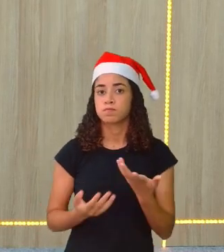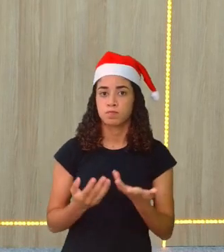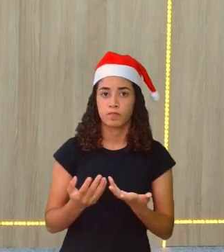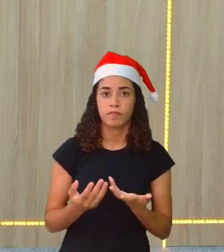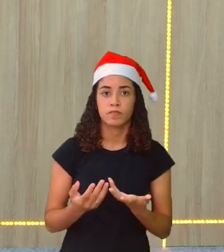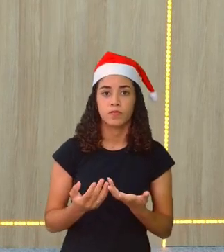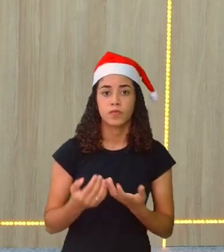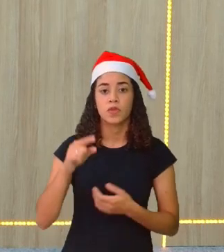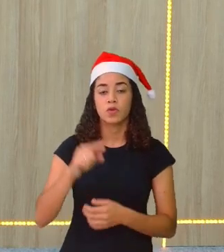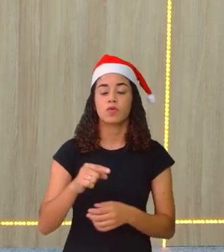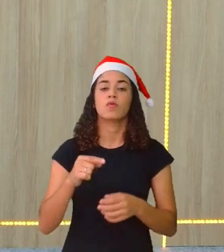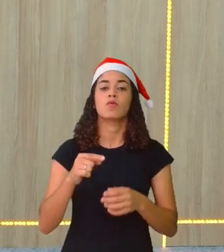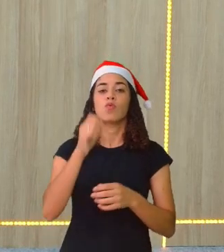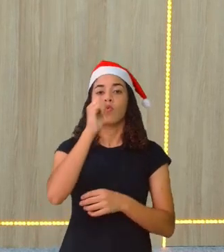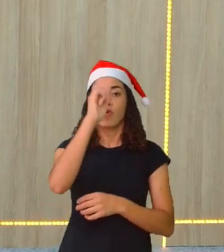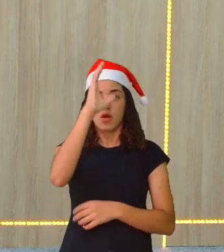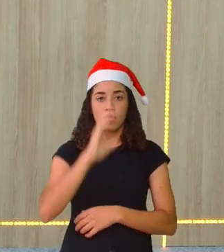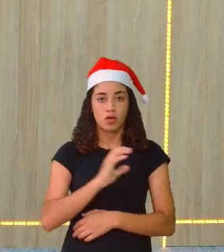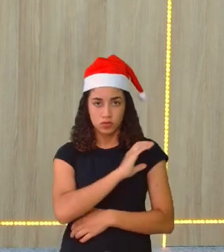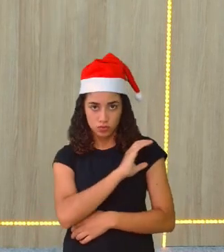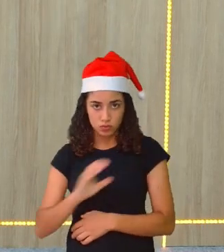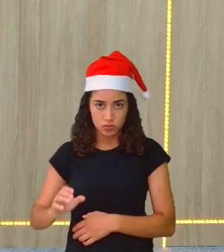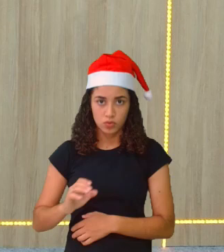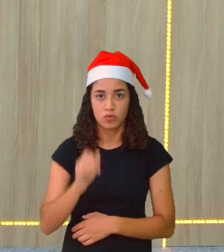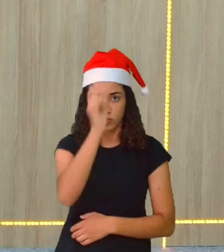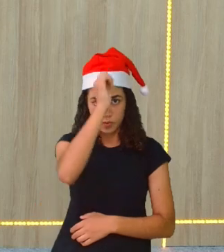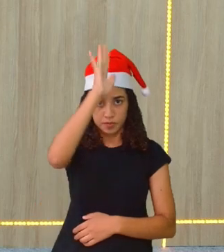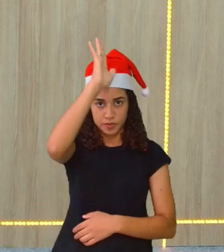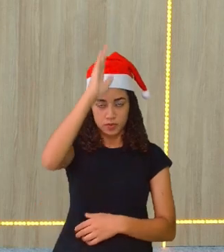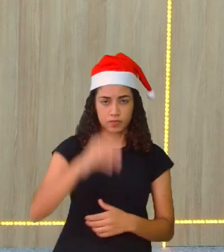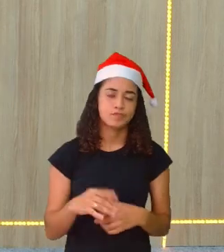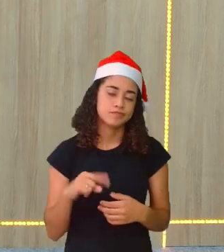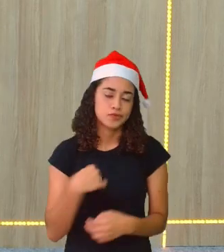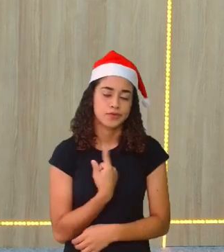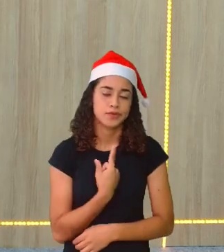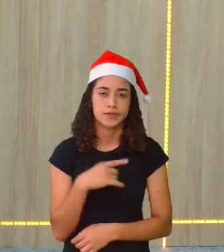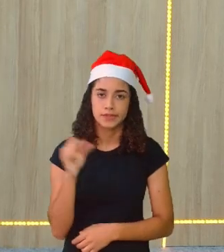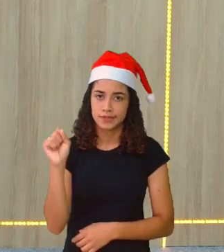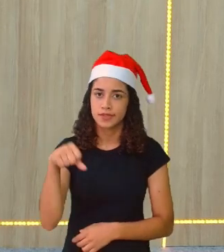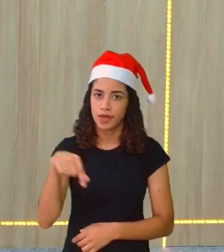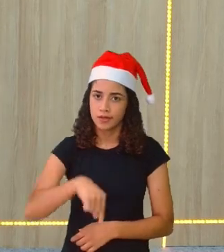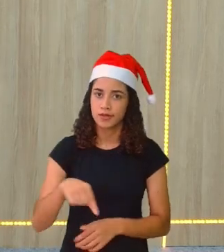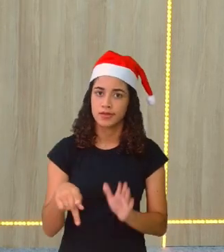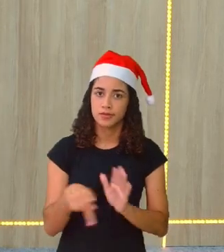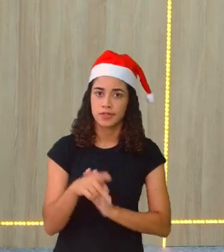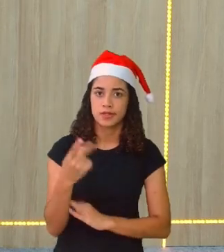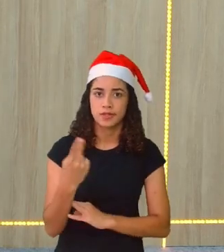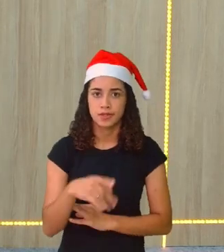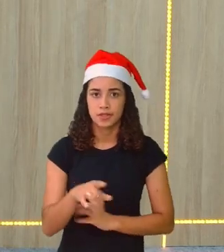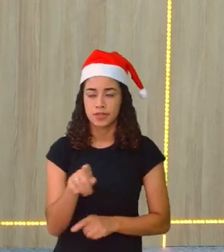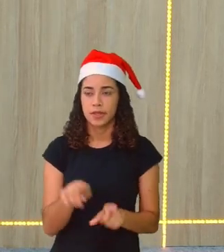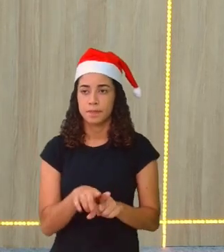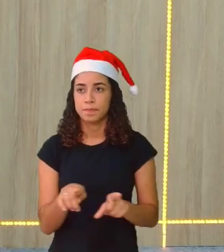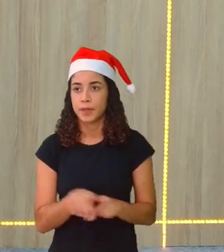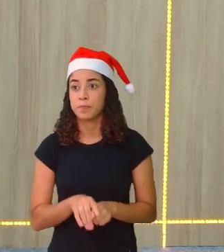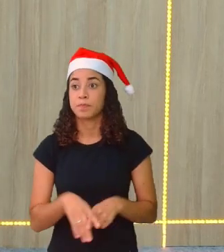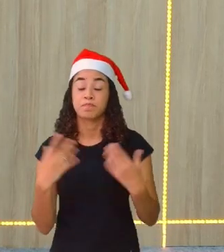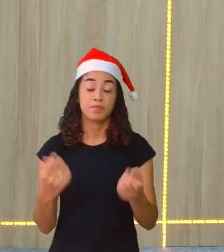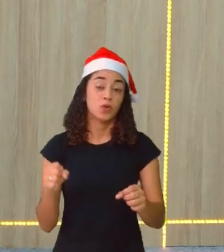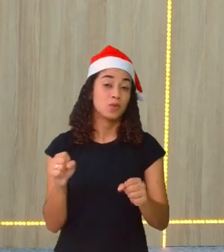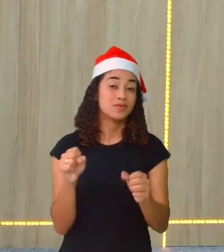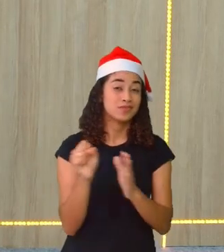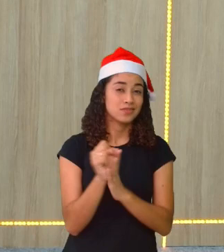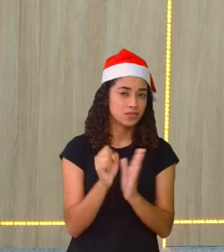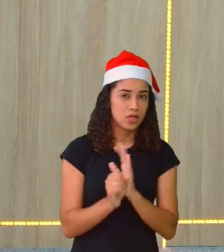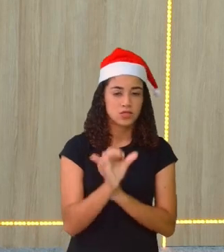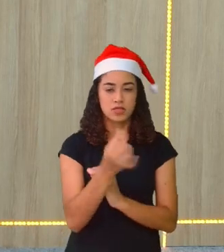adeptos, né, do catolicismo romano, né? Então a gente tem isso. Mas aí, ó, nesse sentido, entre os séculos 6 e os